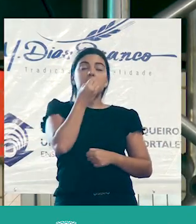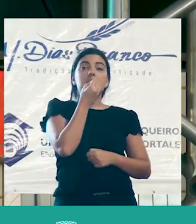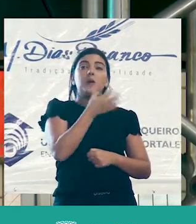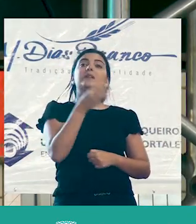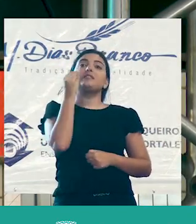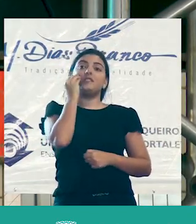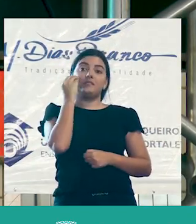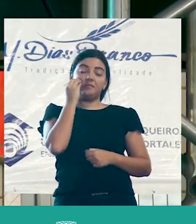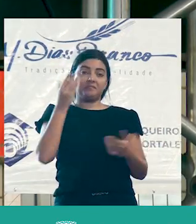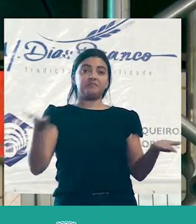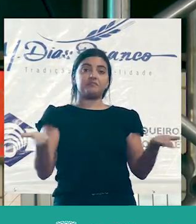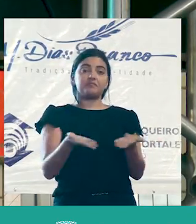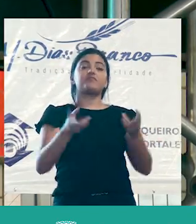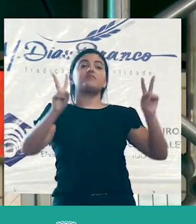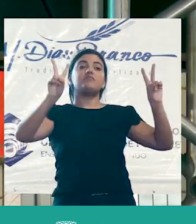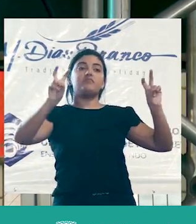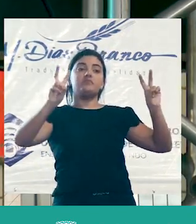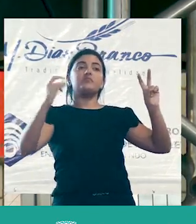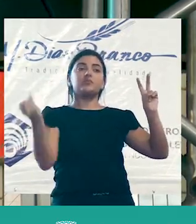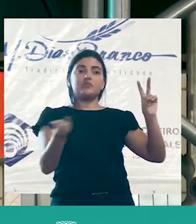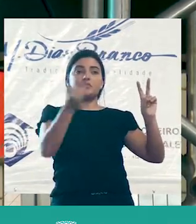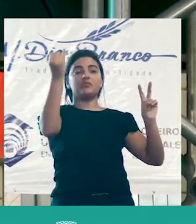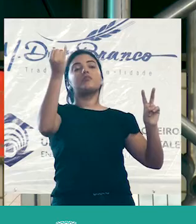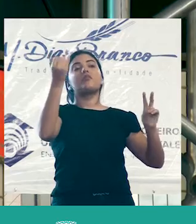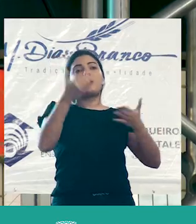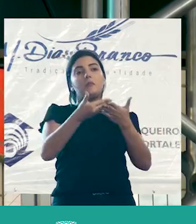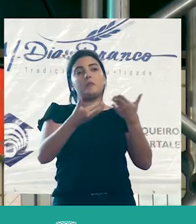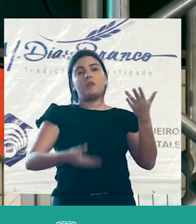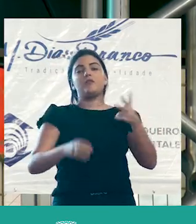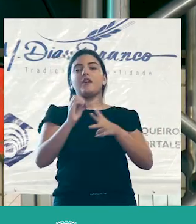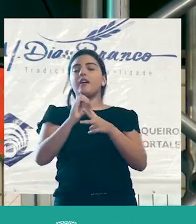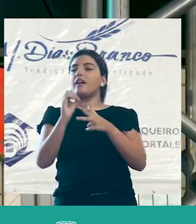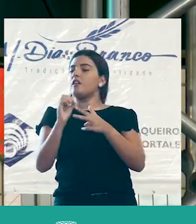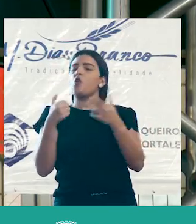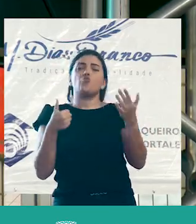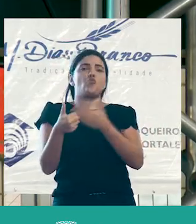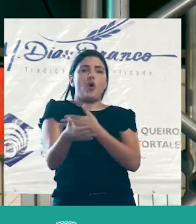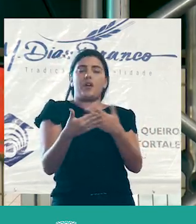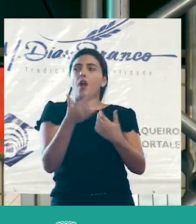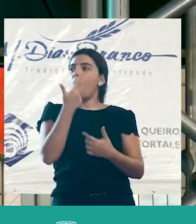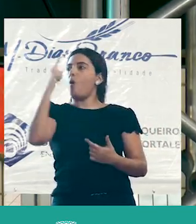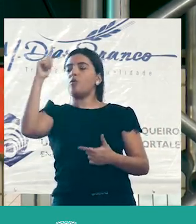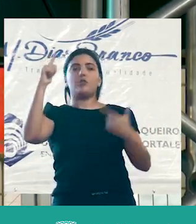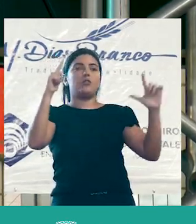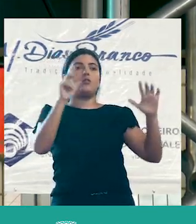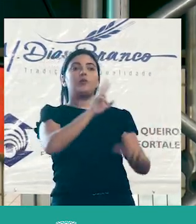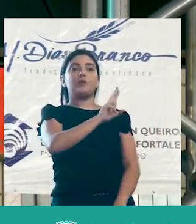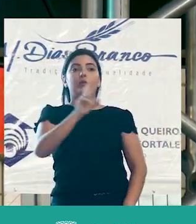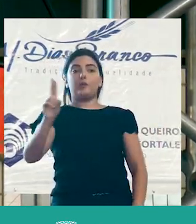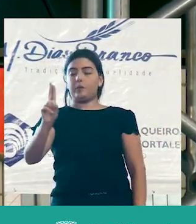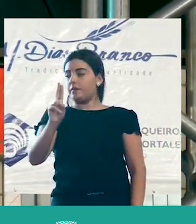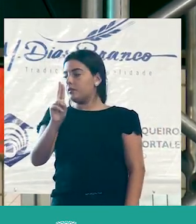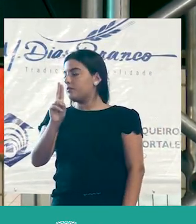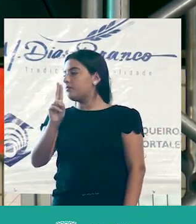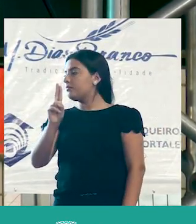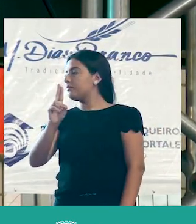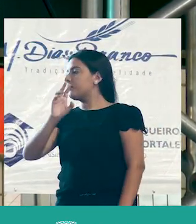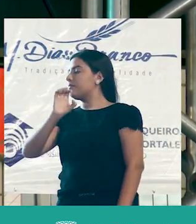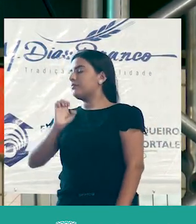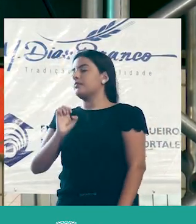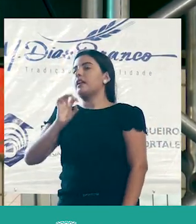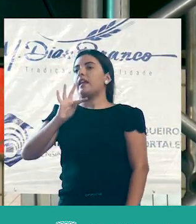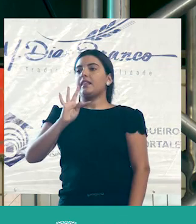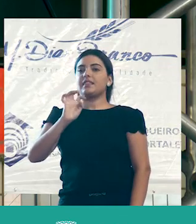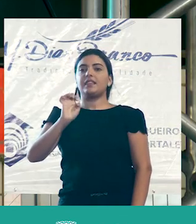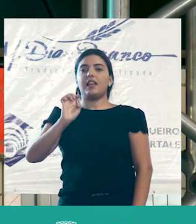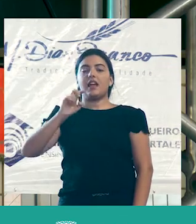tentar. É um assunto importantíssimo, vai estar na prova do Enem, vai estar em qualquer outra prova que você vai fazer. Chama-se estequiometria.